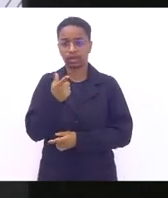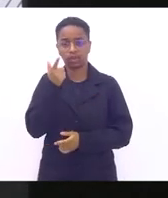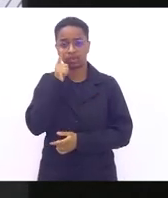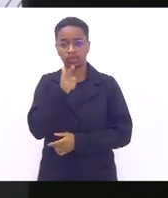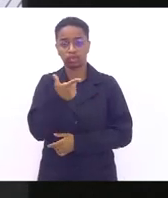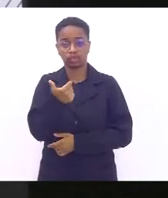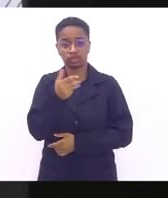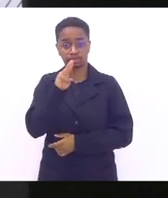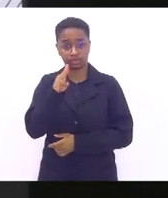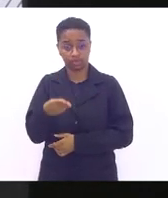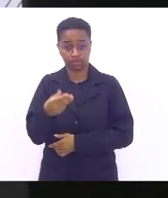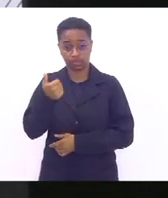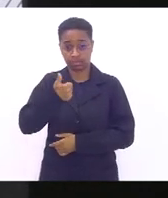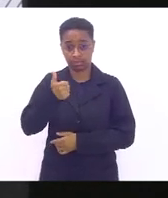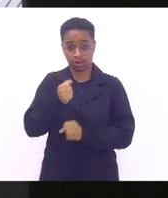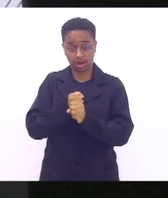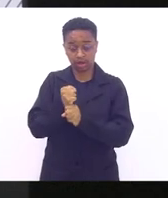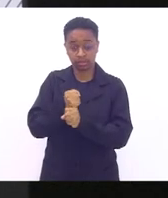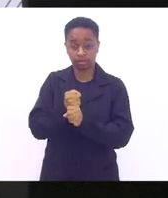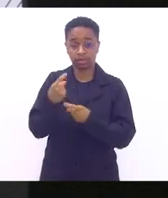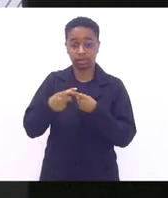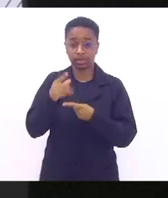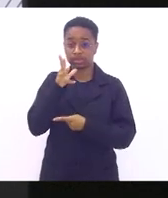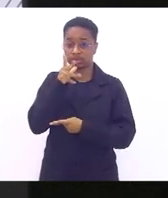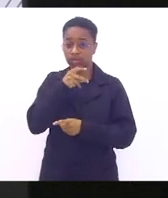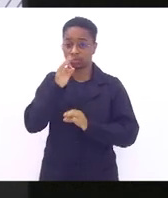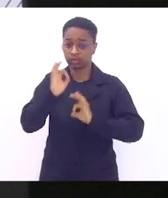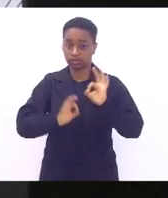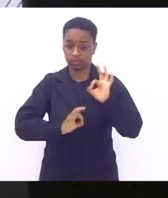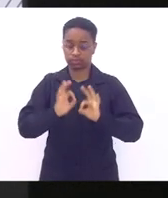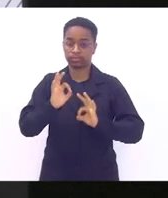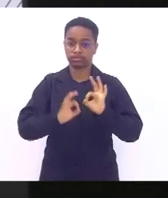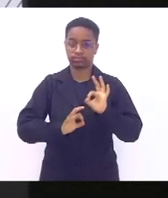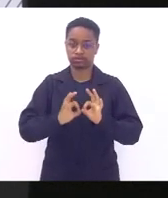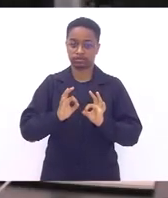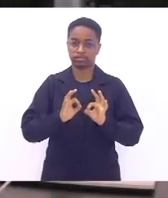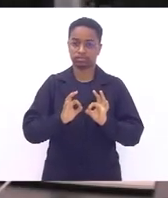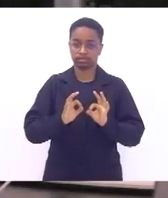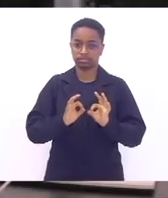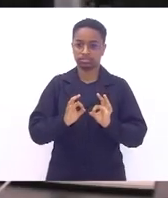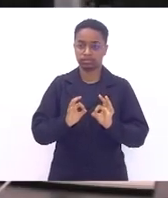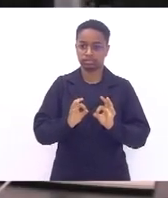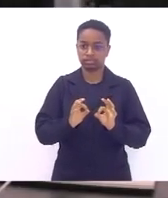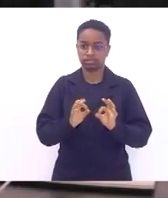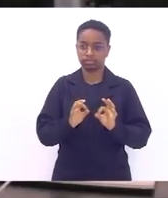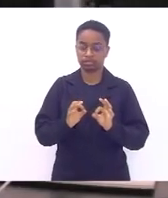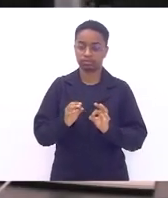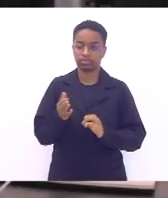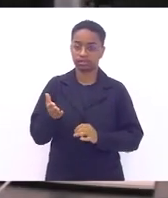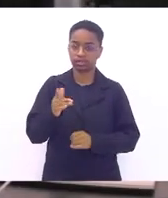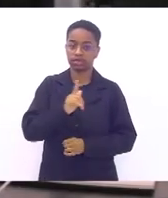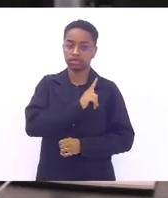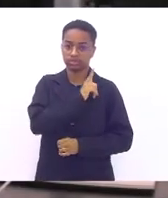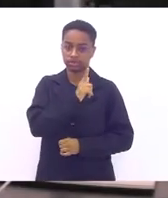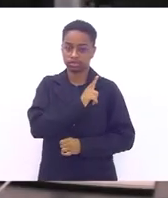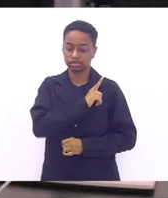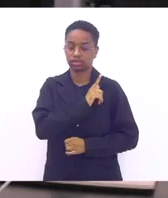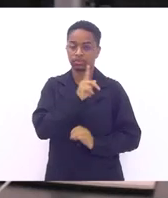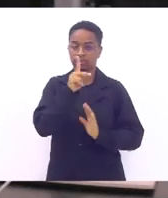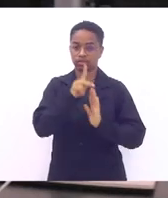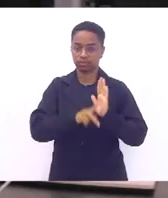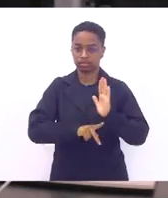primeiro ano, porque nós levamos um tempo para estruturar essa gestão, né, do